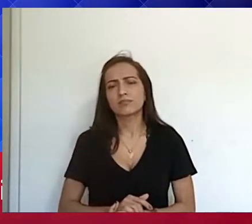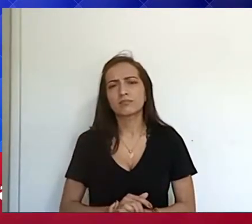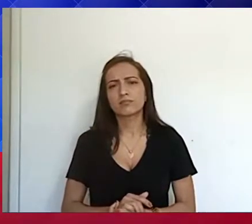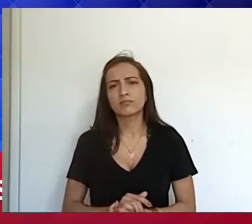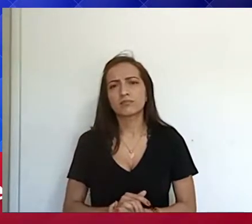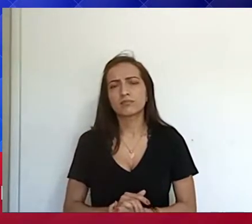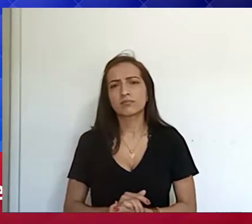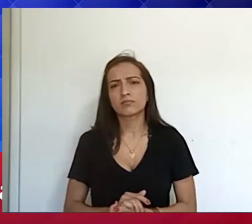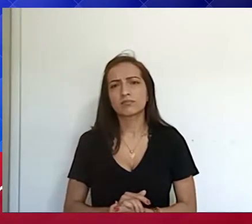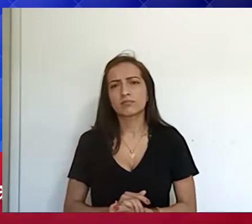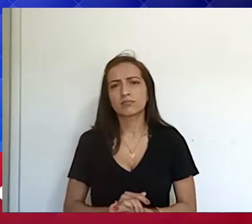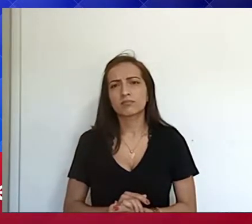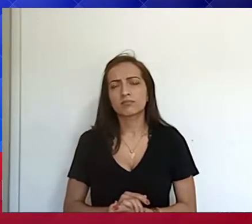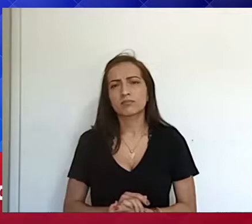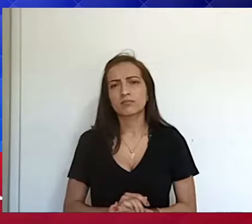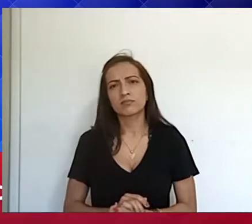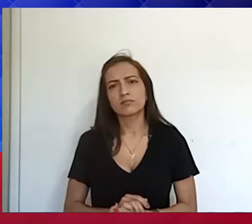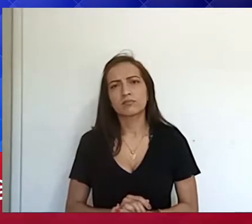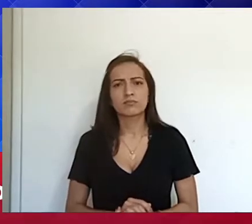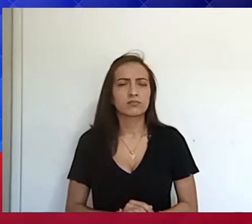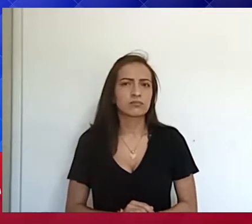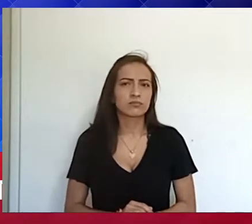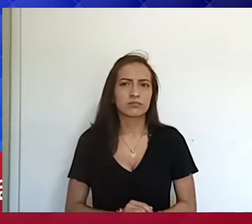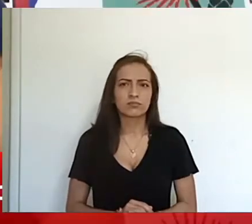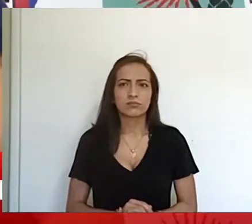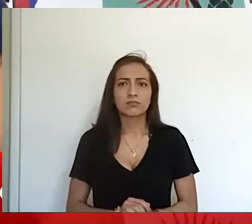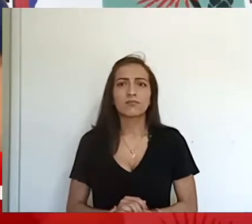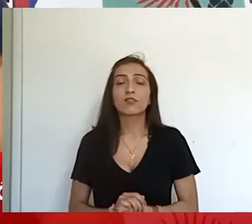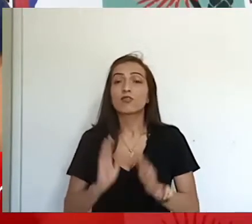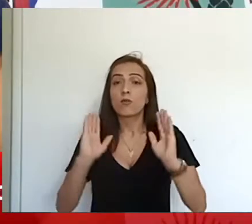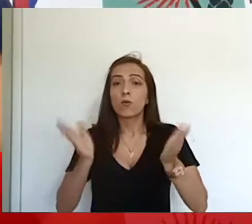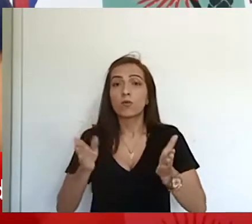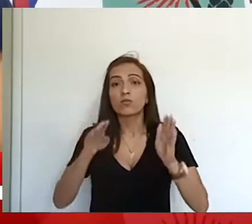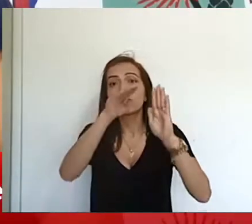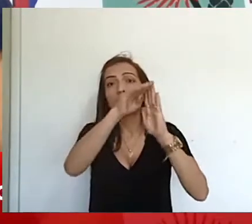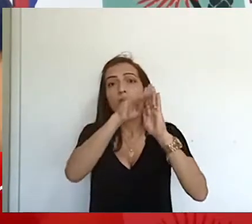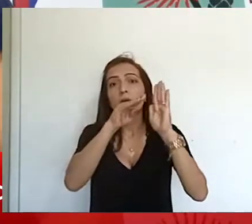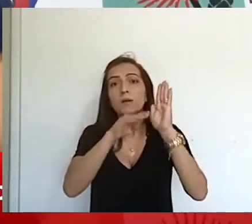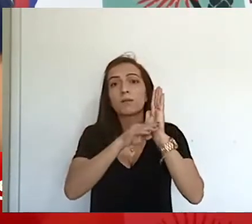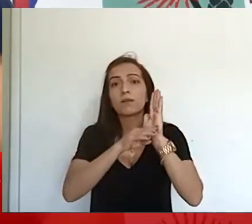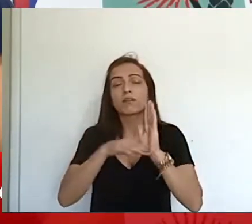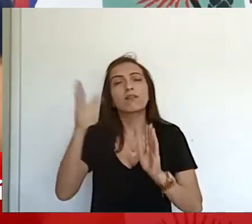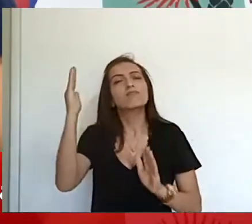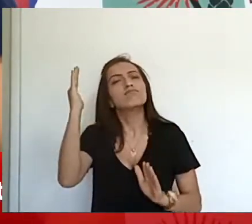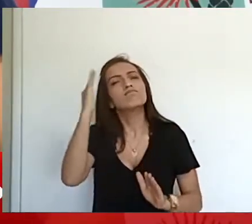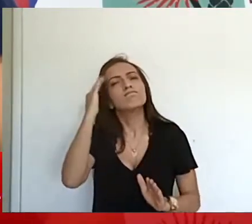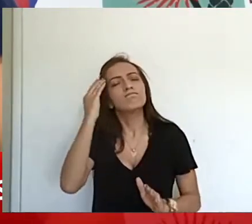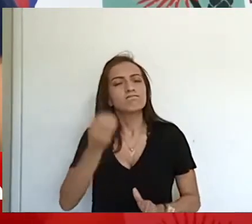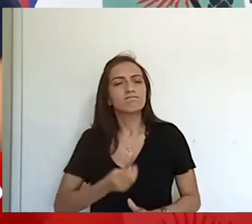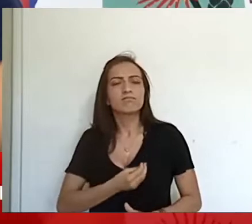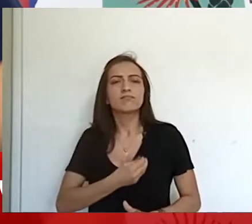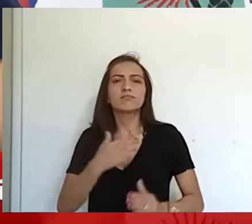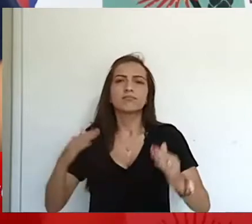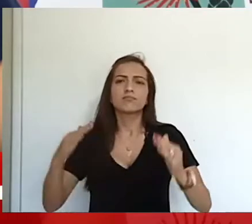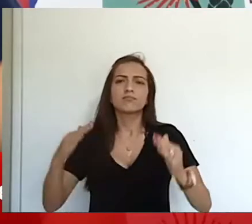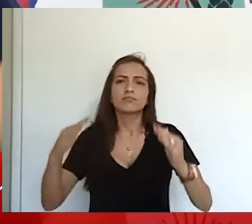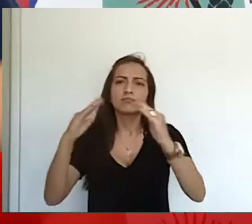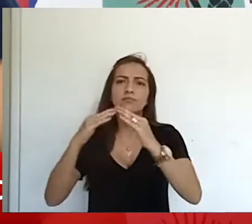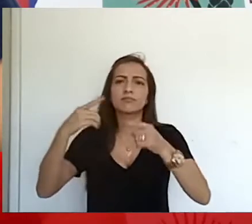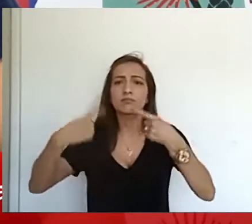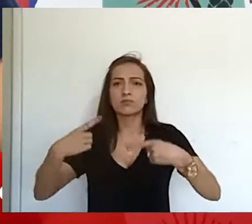Hoje o programa Saber Viver em Casa traz debate sobre educação do campo. Bom, e a gente está caminhando já para o